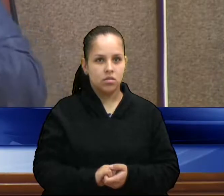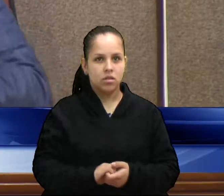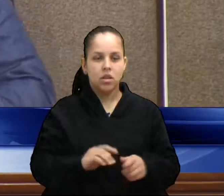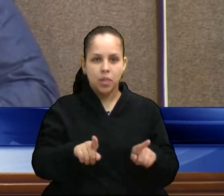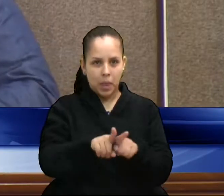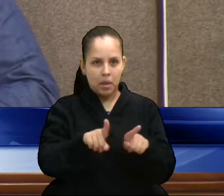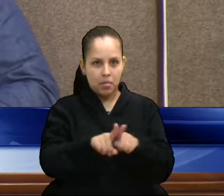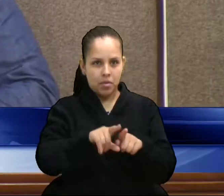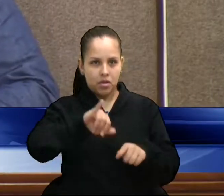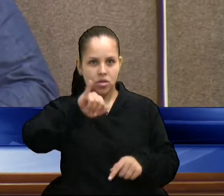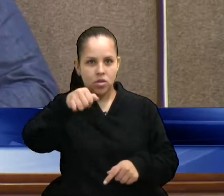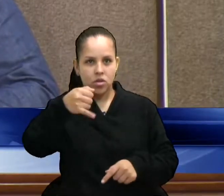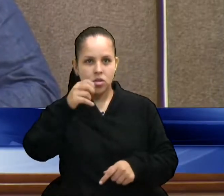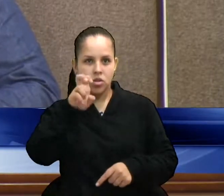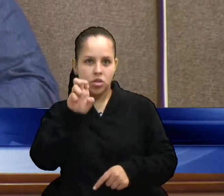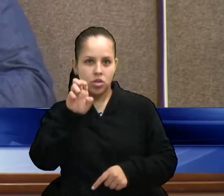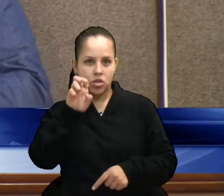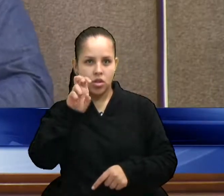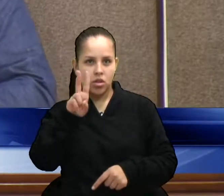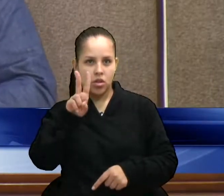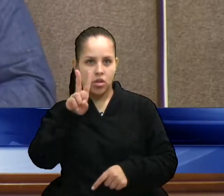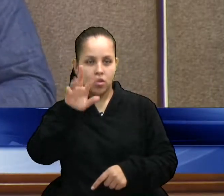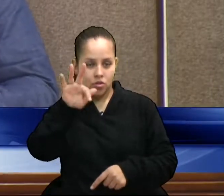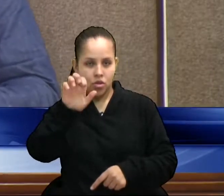Jefferson, que se pronunciou agora.